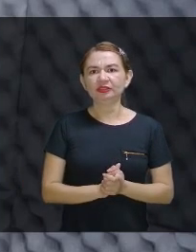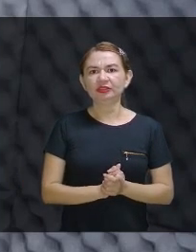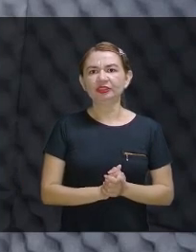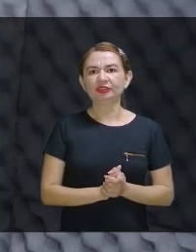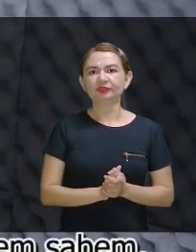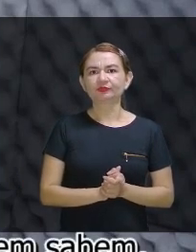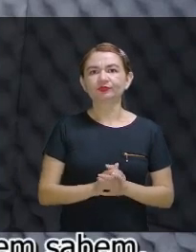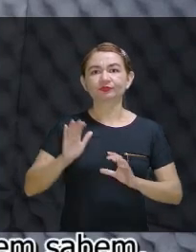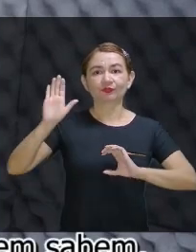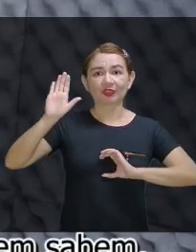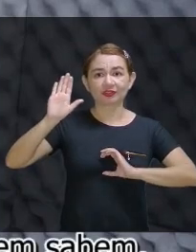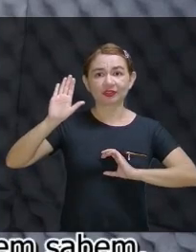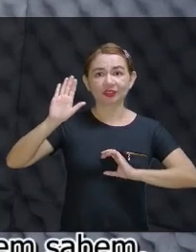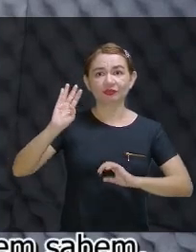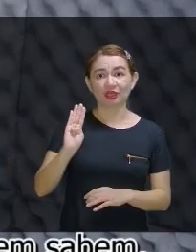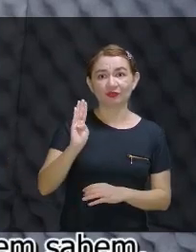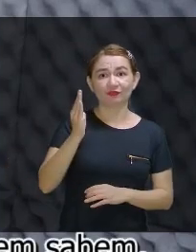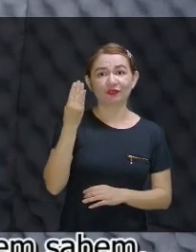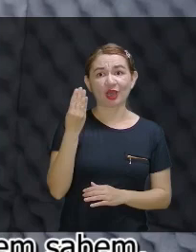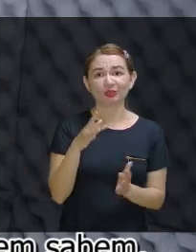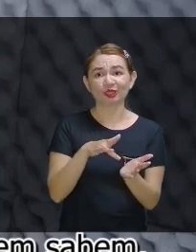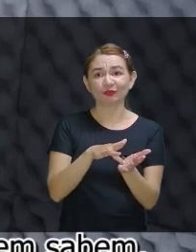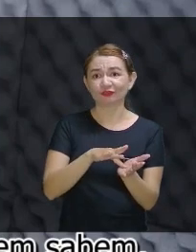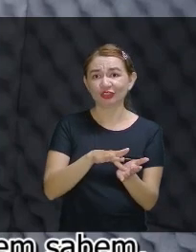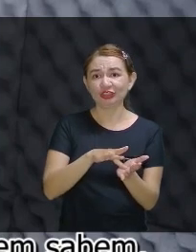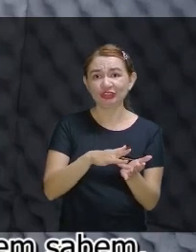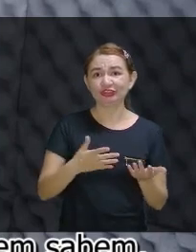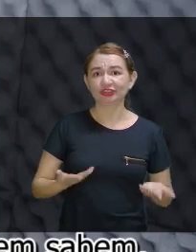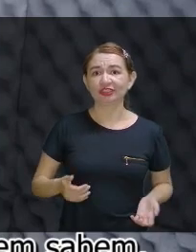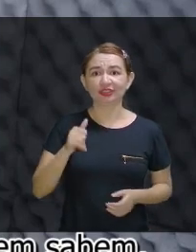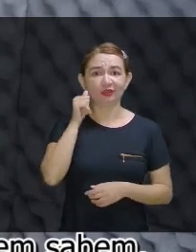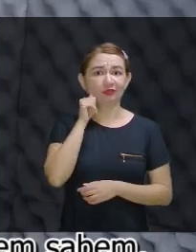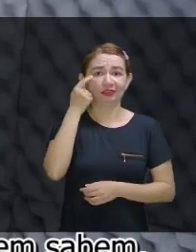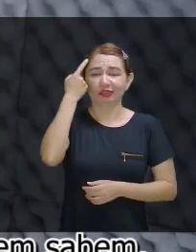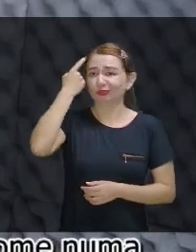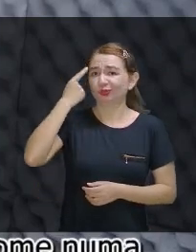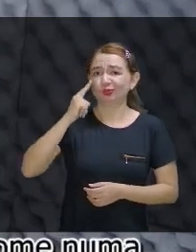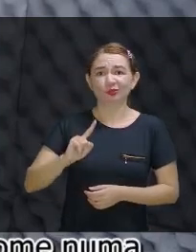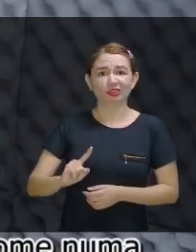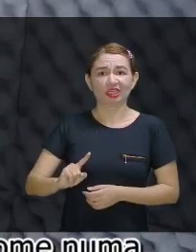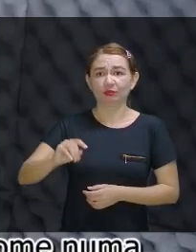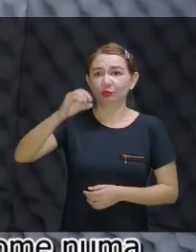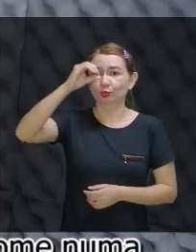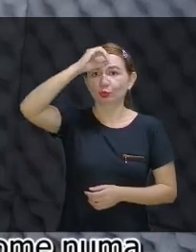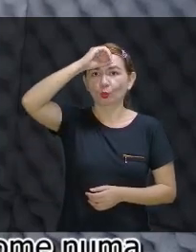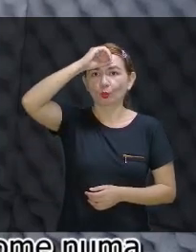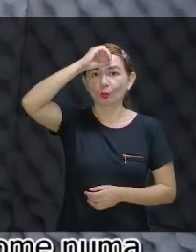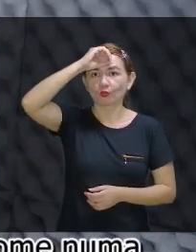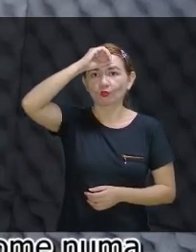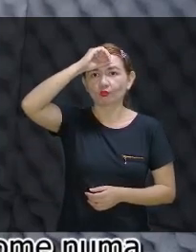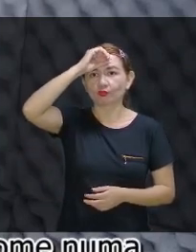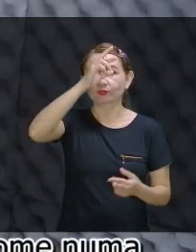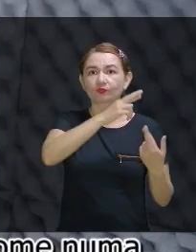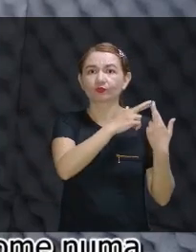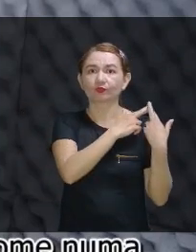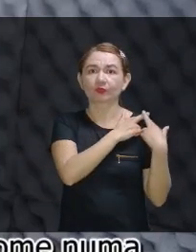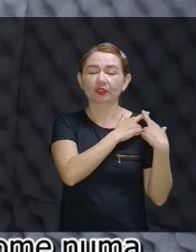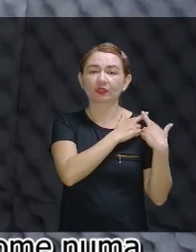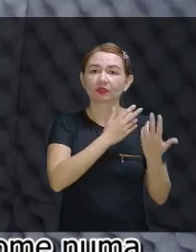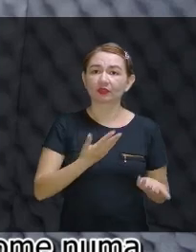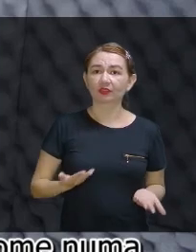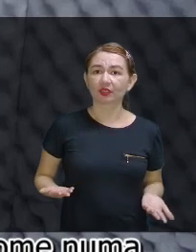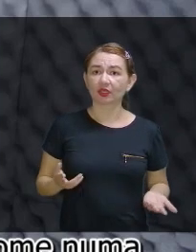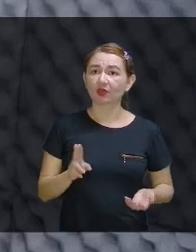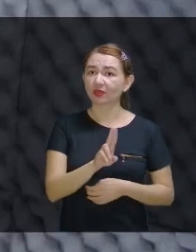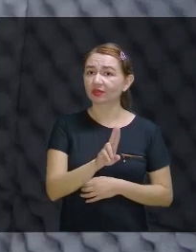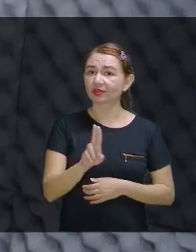candidaturas laranja? Isso é um problema, porque às vezes as mulheres elas nem sabem, elas não sabem da responsabilidade que é colocar seu